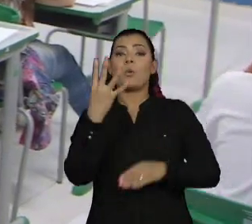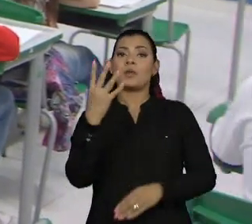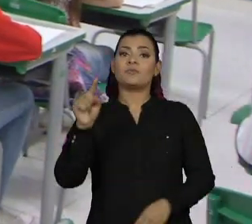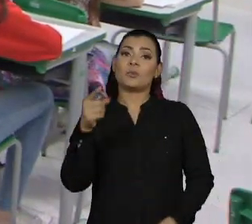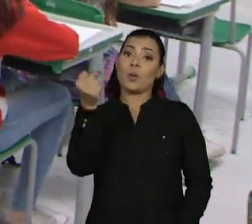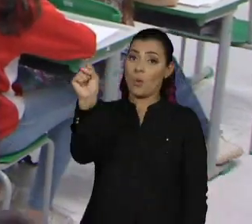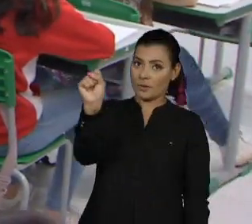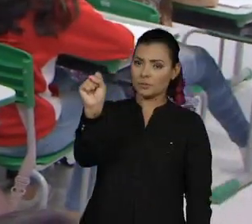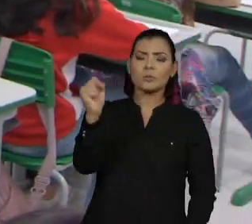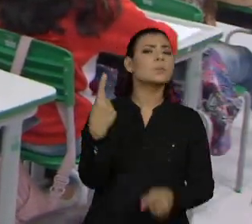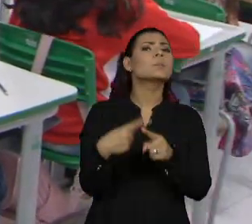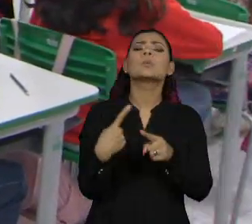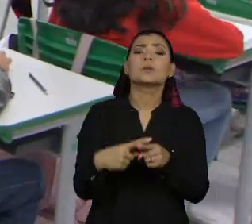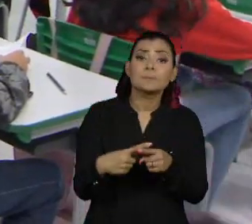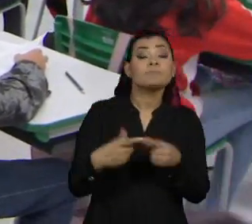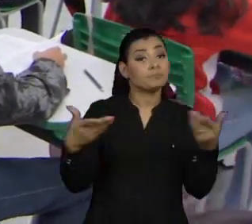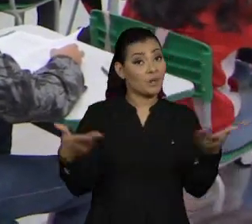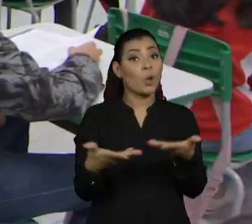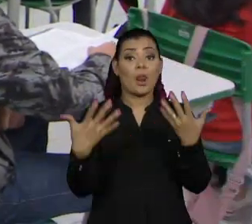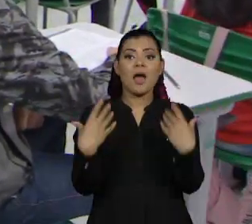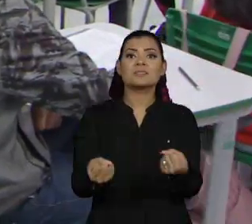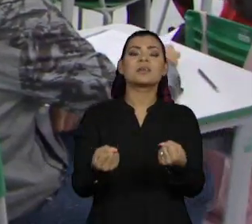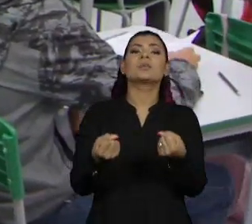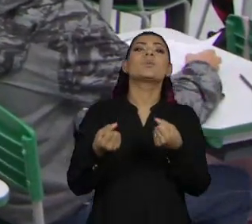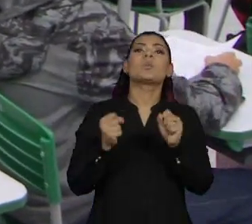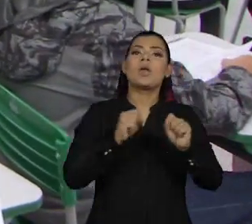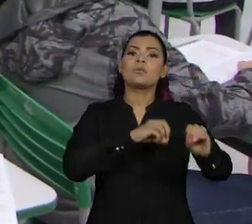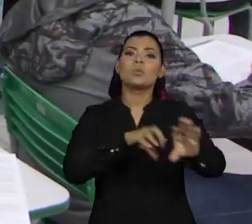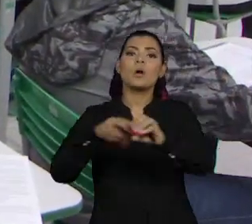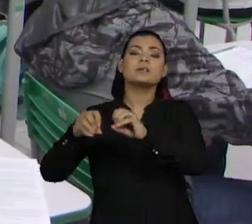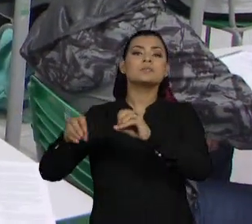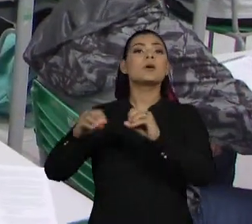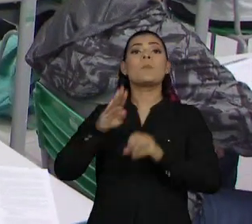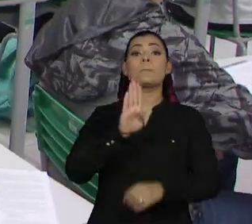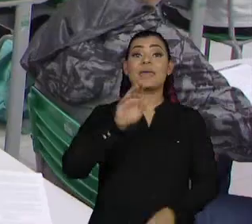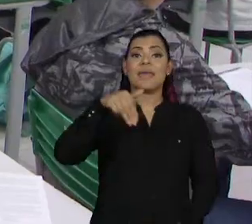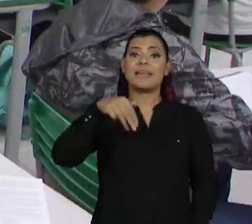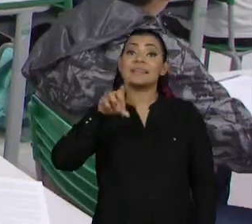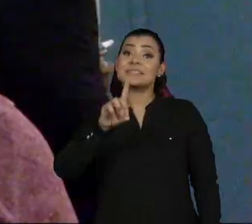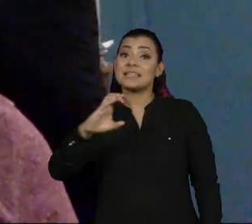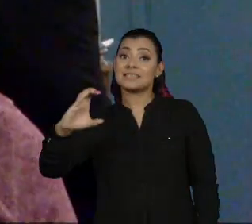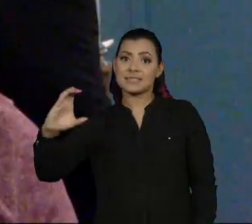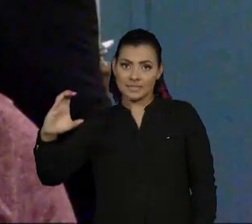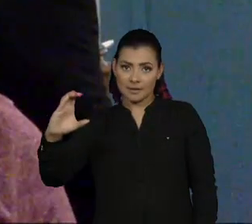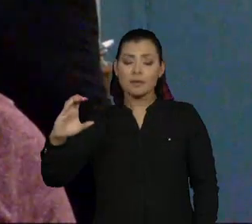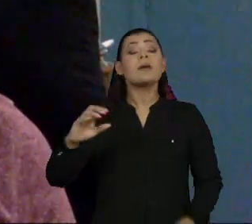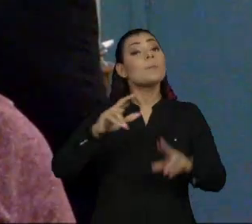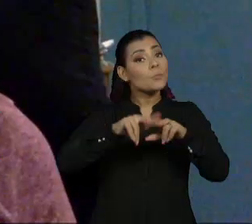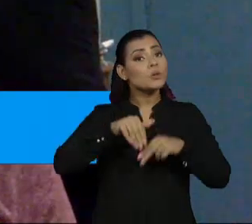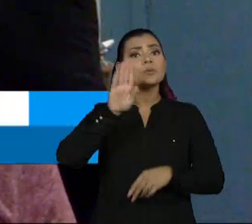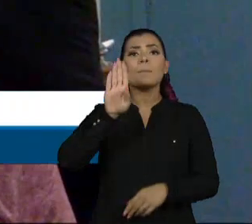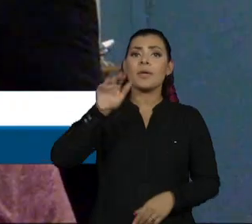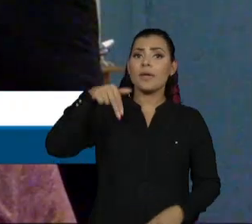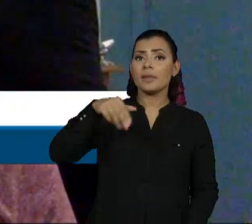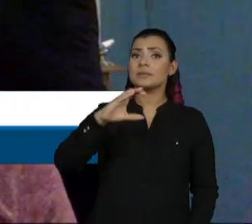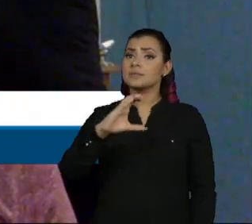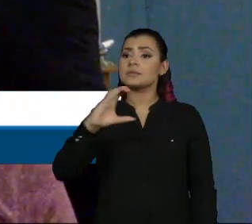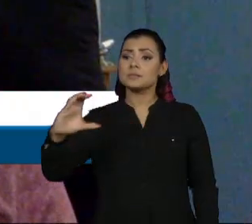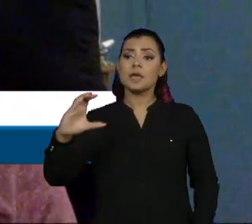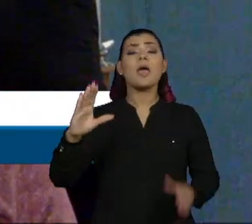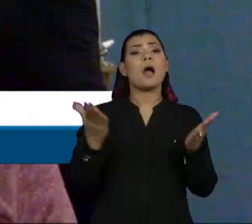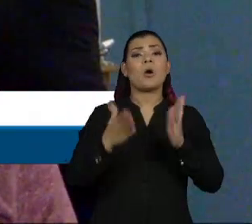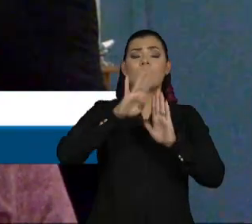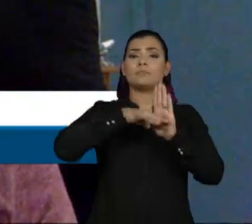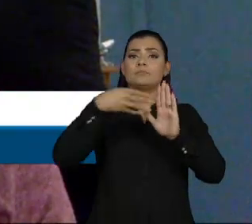Um dos motivos foi a adoção de um sistema de ensino baseado na Base Nacional Comum Curricular. Esse trabalho curricular na cidade de São Paulo